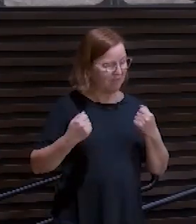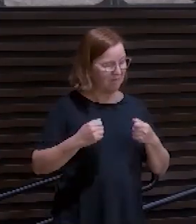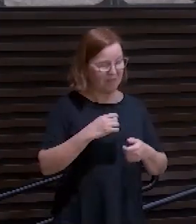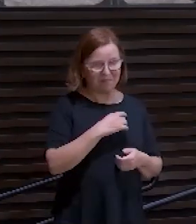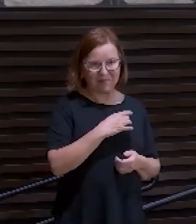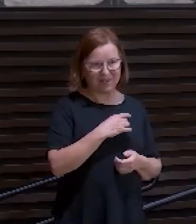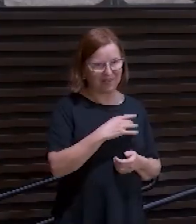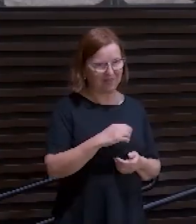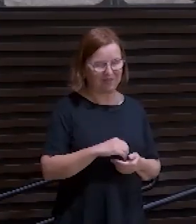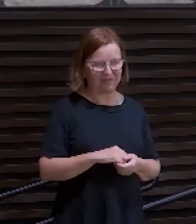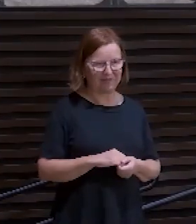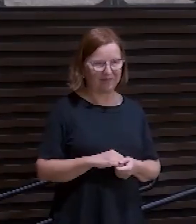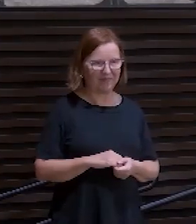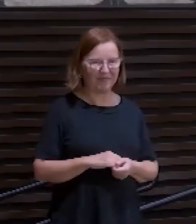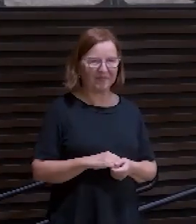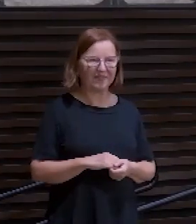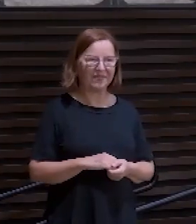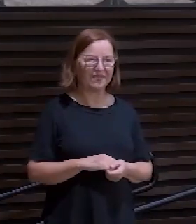Por que o temor?